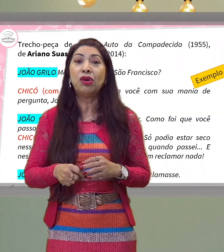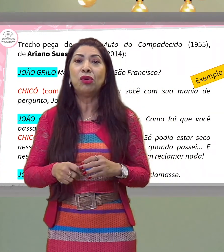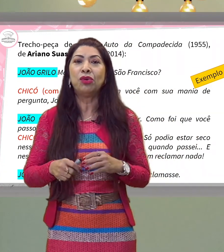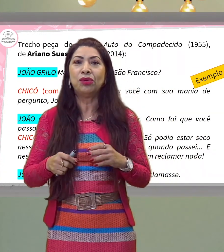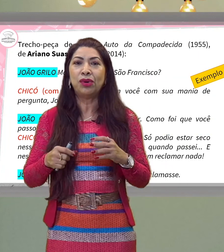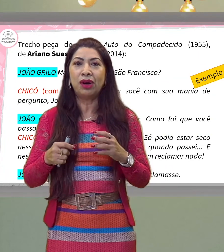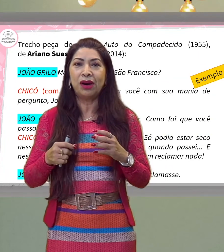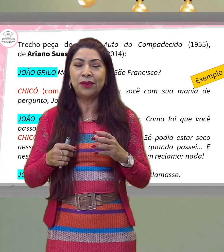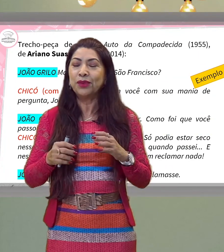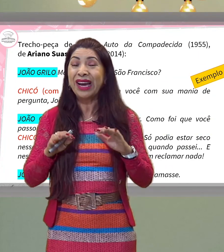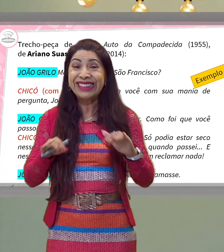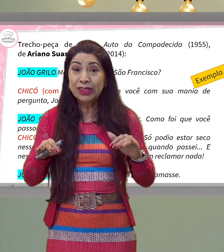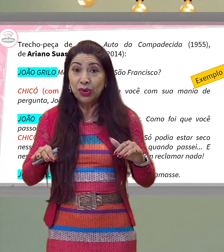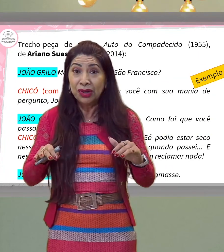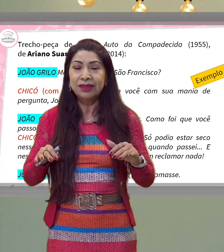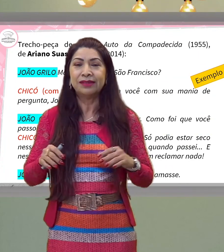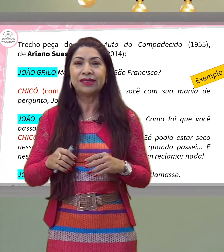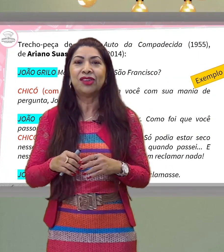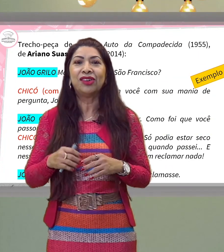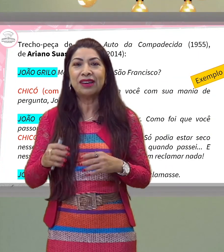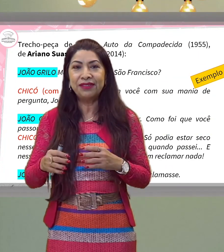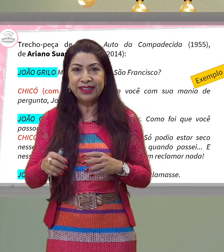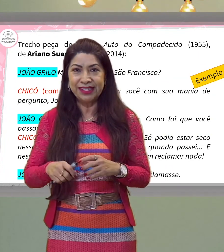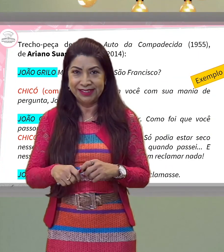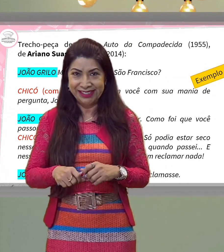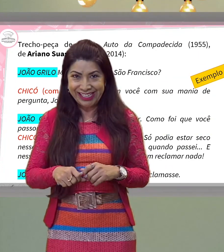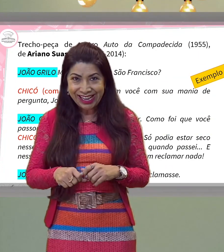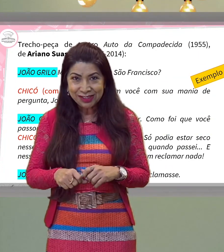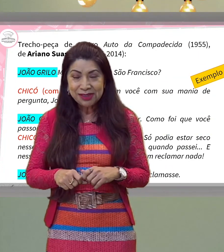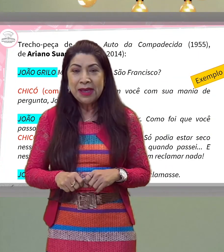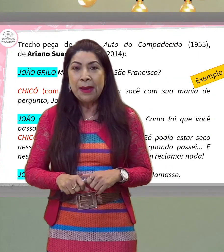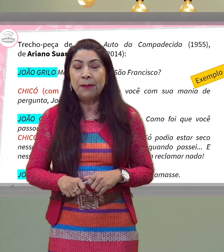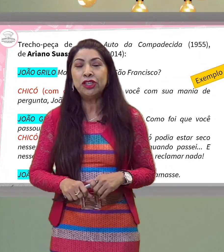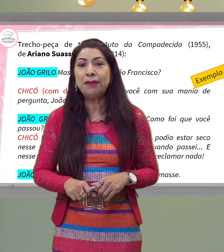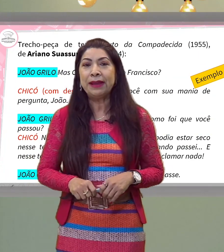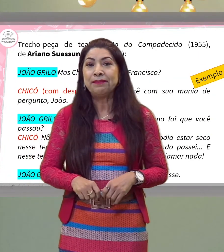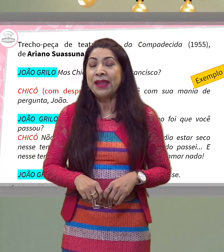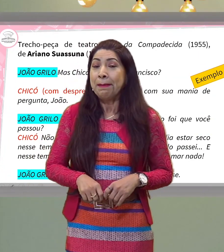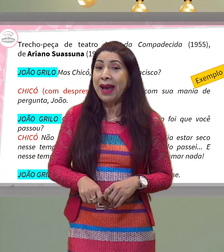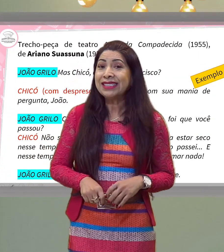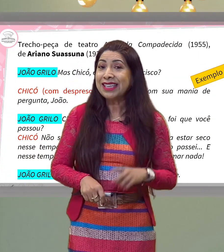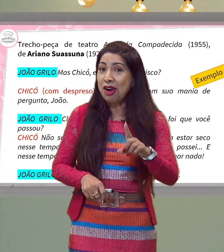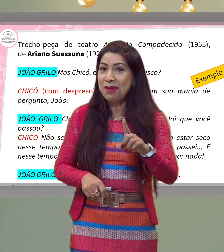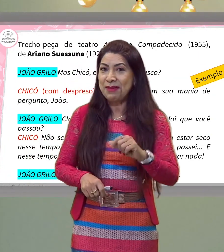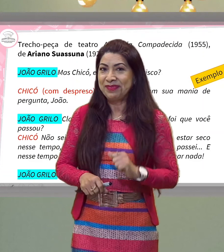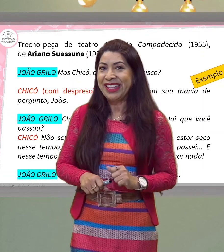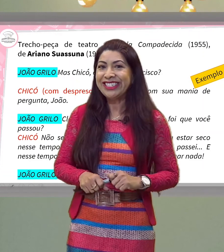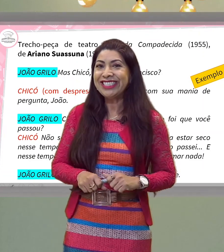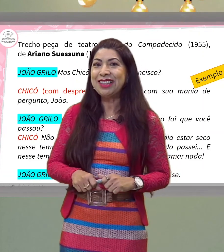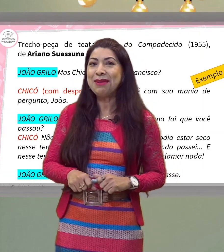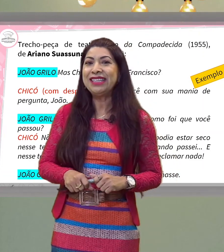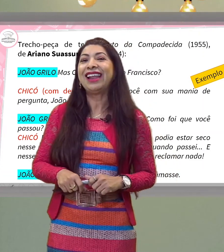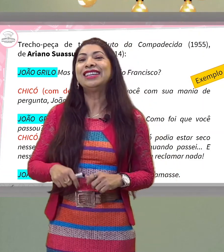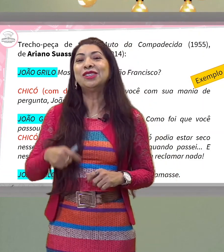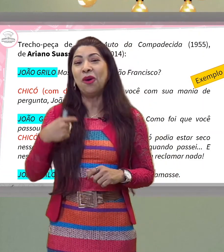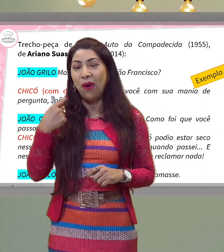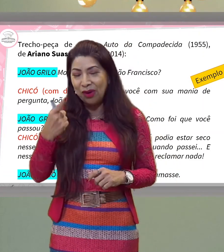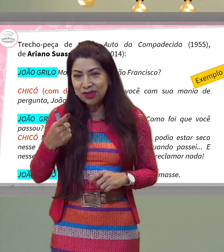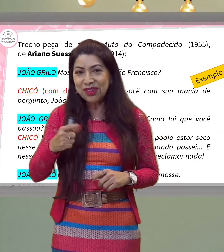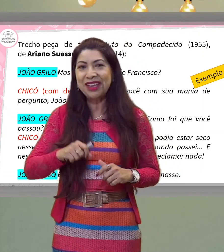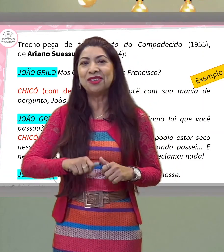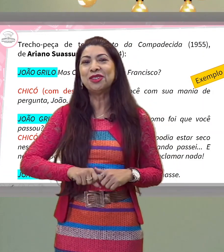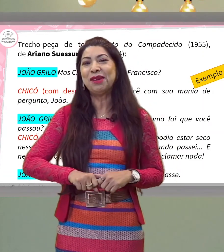aí o ator coloca a vida, certo? Muito bem, mas calma, que a gente também